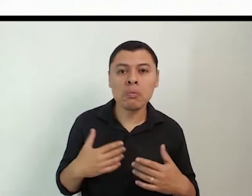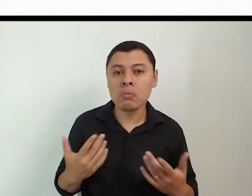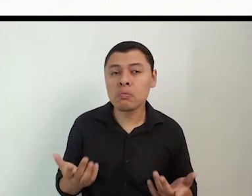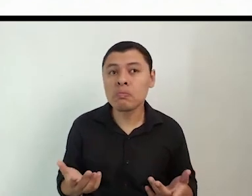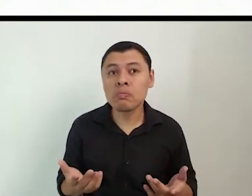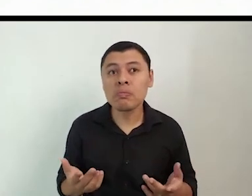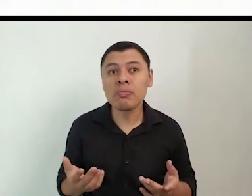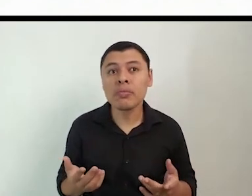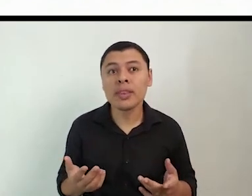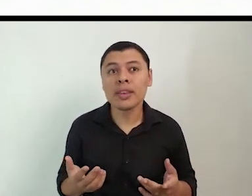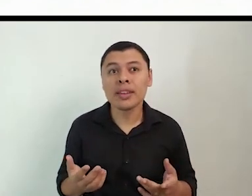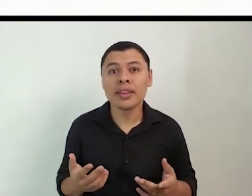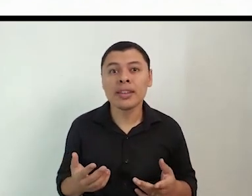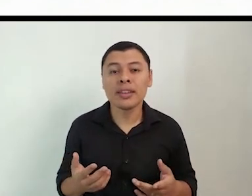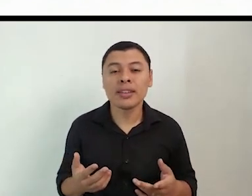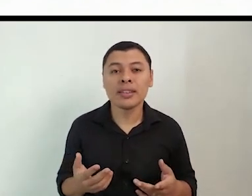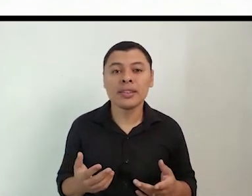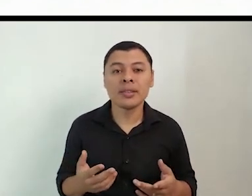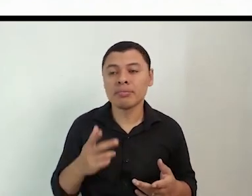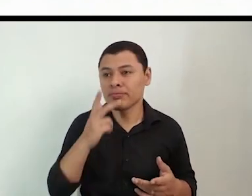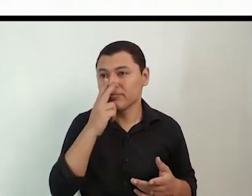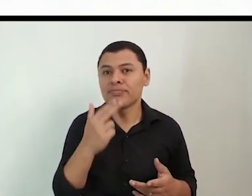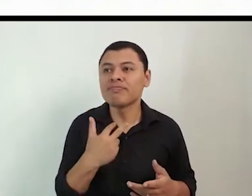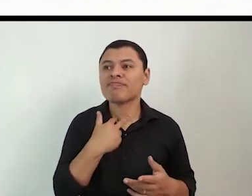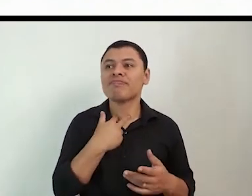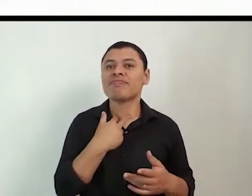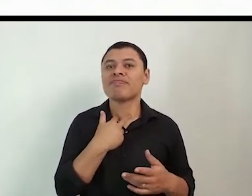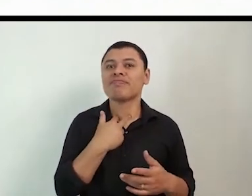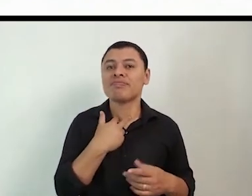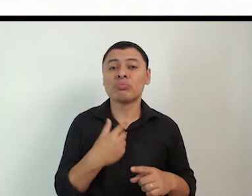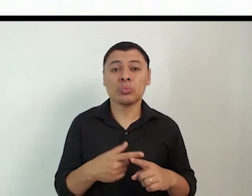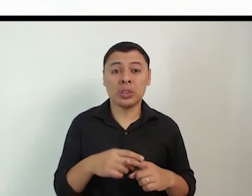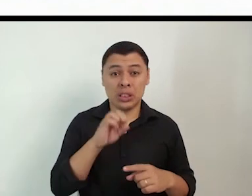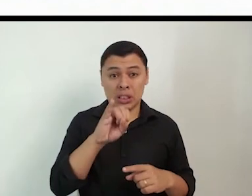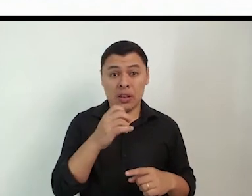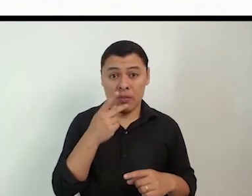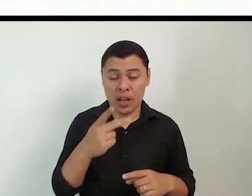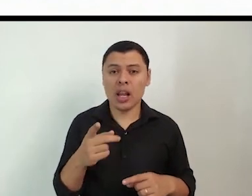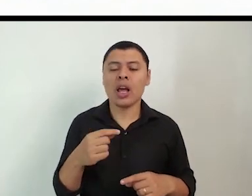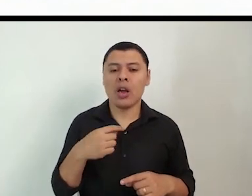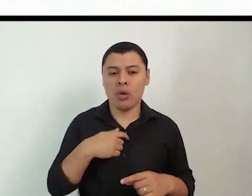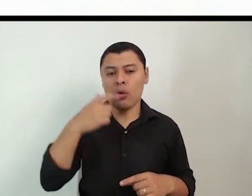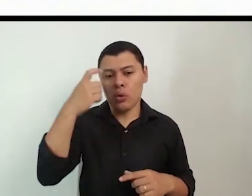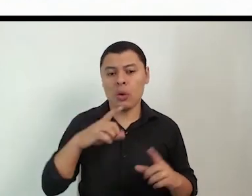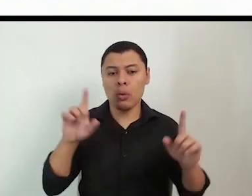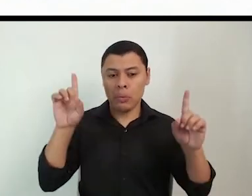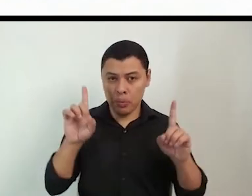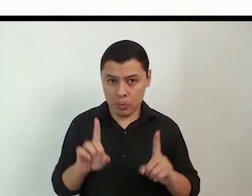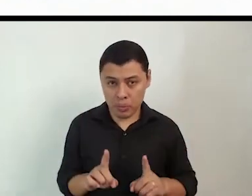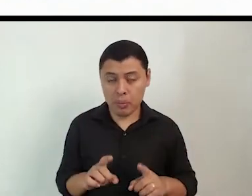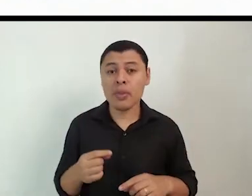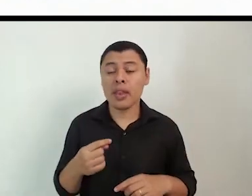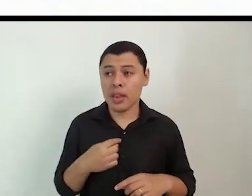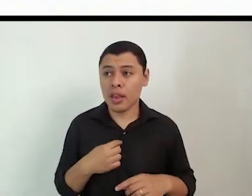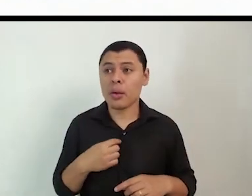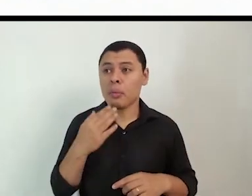é meio sem saída, assim, porque se você fala que você é PCD e que você está aplicando, muitas